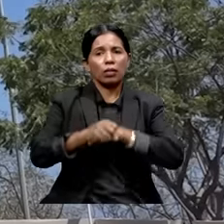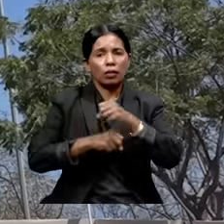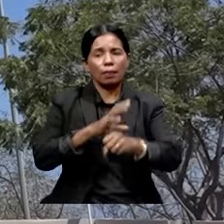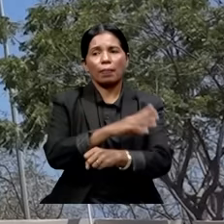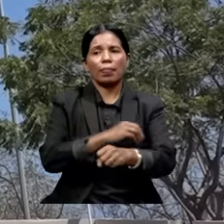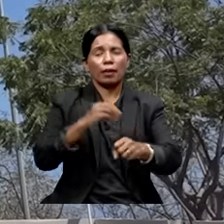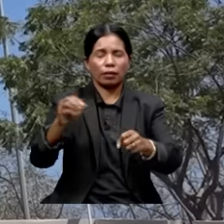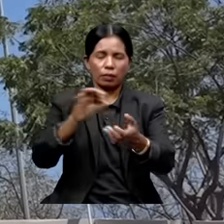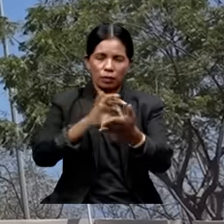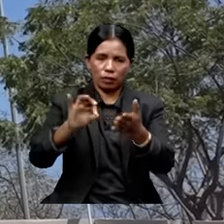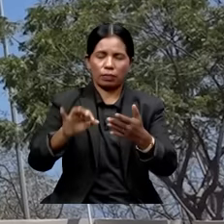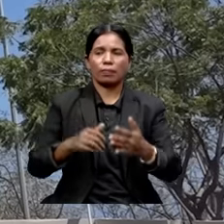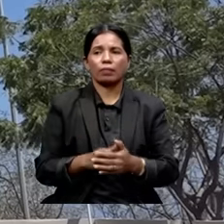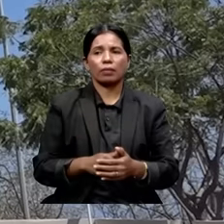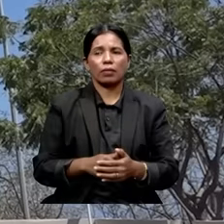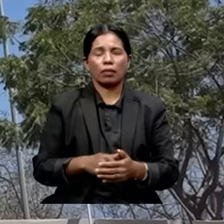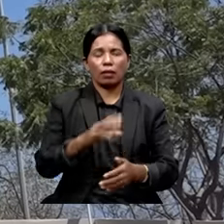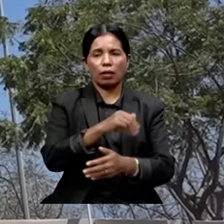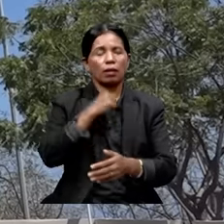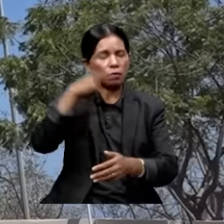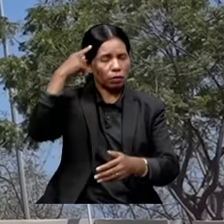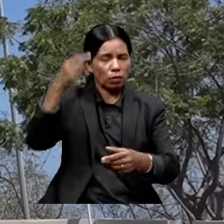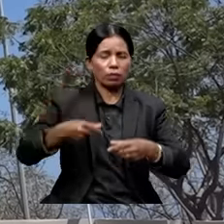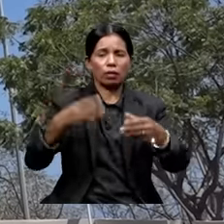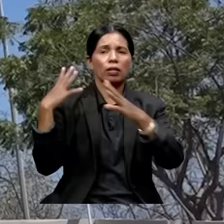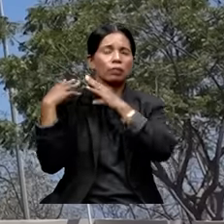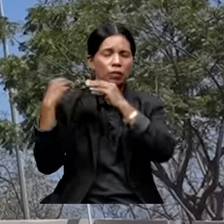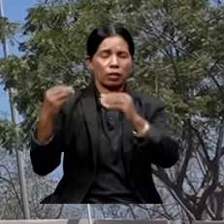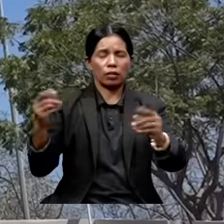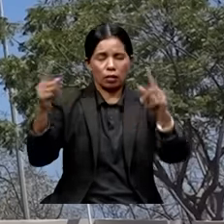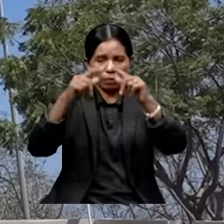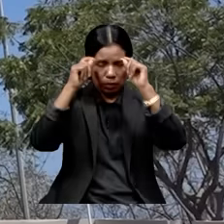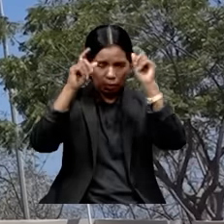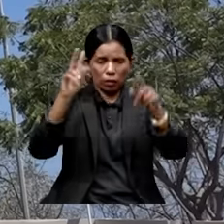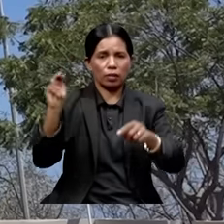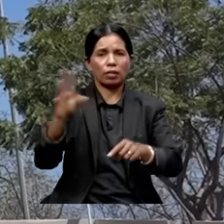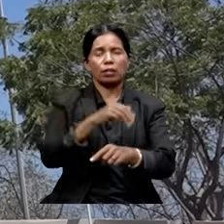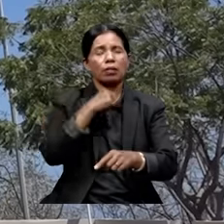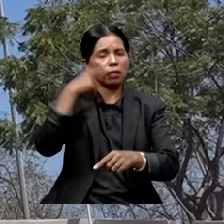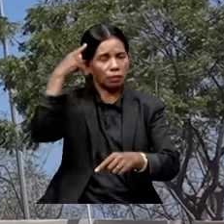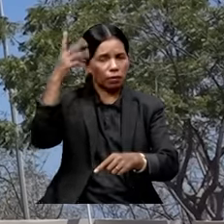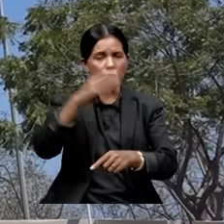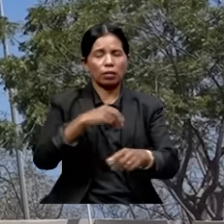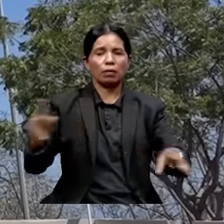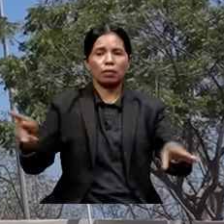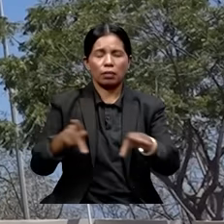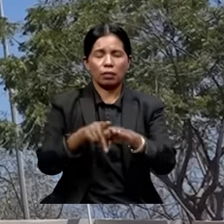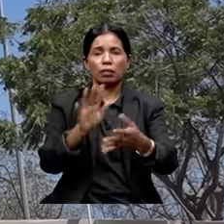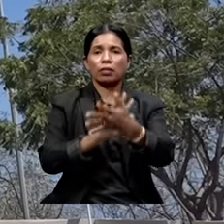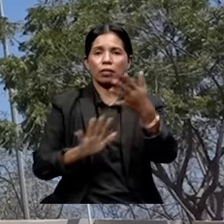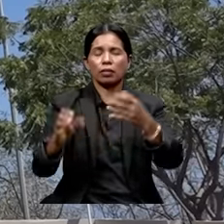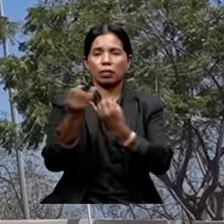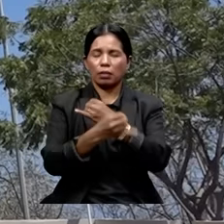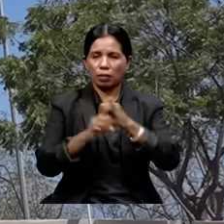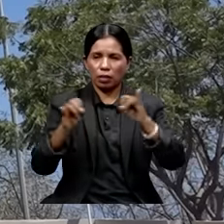no resistência. João Paulo II foi esperança da luta timor-lestanian, Papa Francisco na presença do celebre